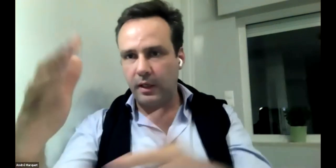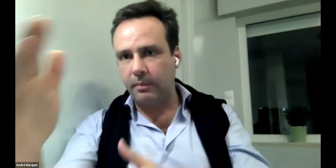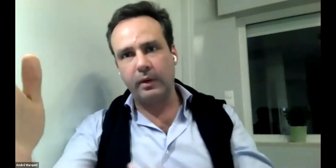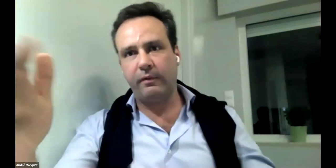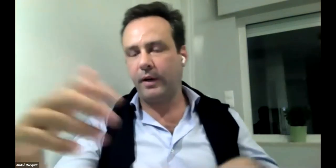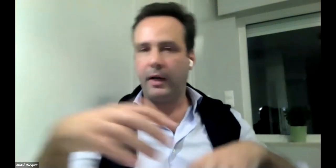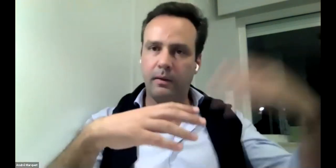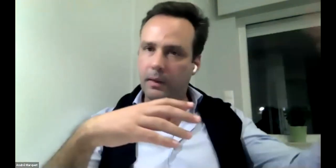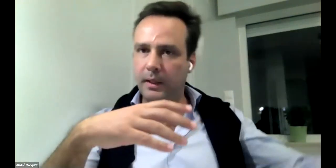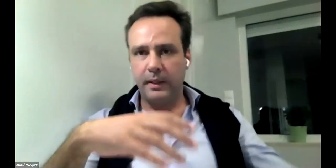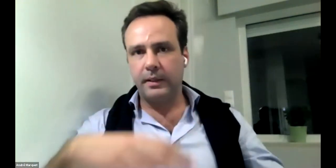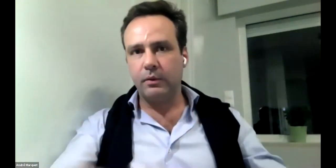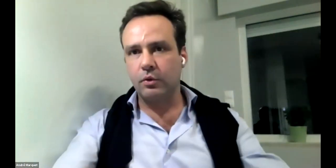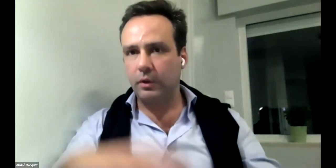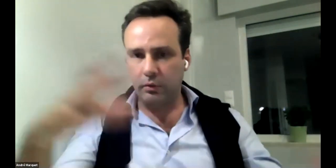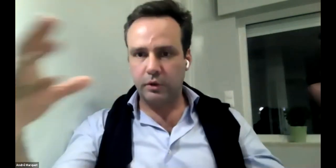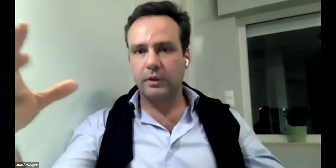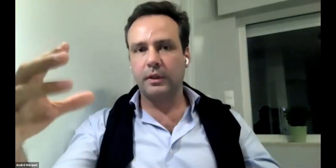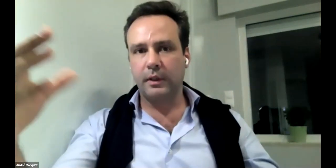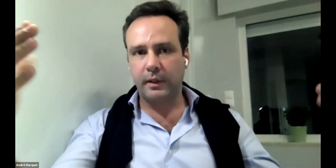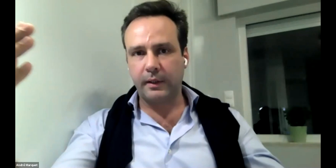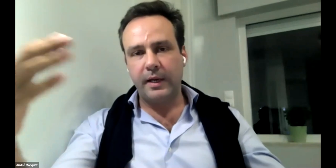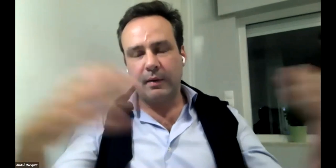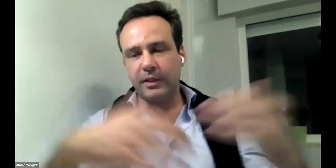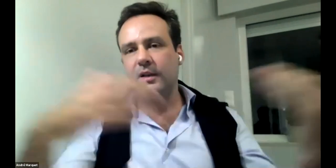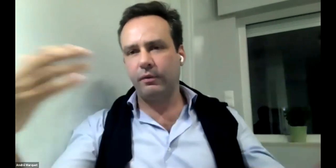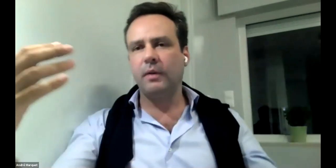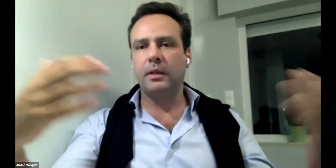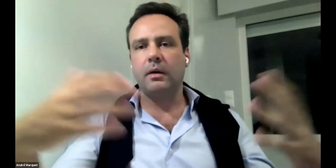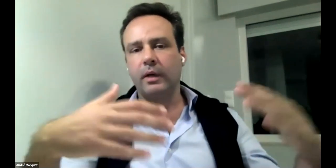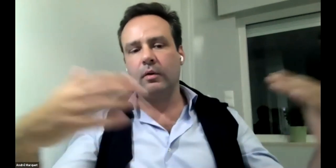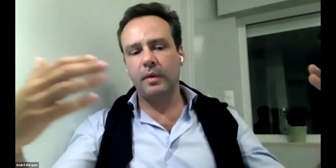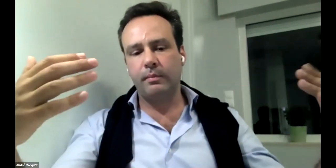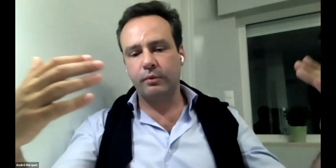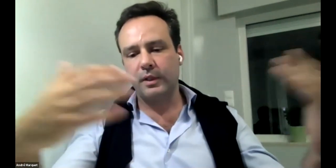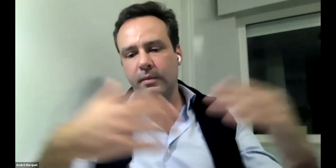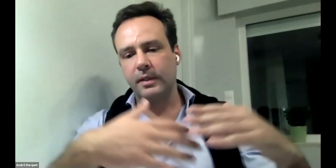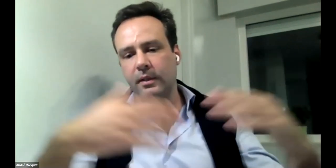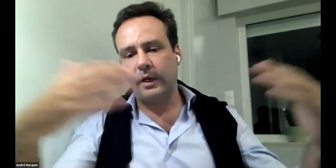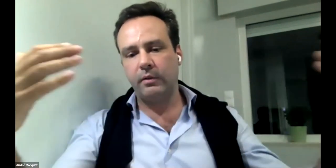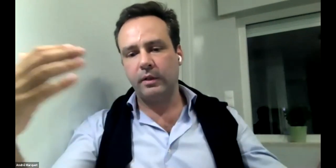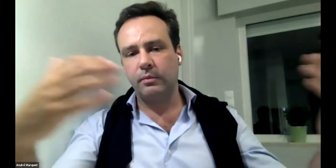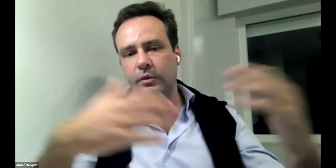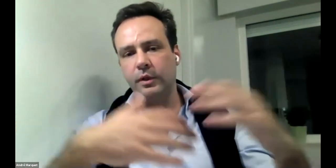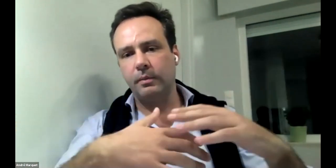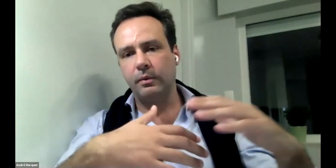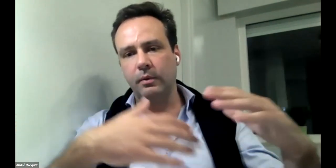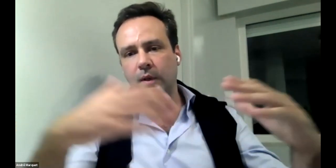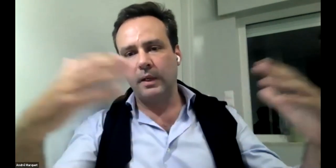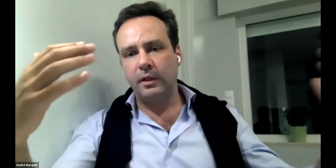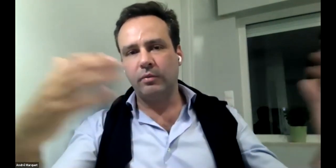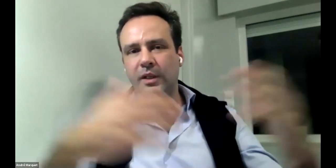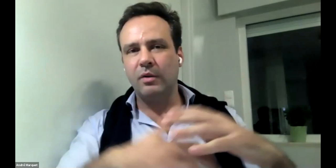O Filipe, o Rafael e tantos outros que... Eu acho que isso é fundamental, porque a economia portuguesa e brasileira, durante muito